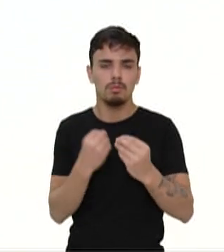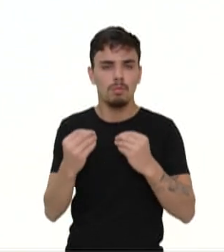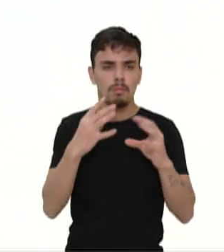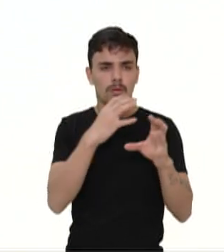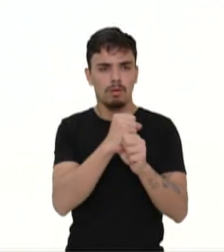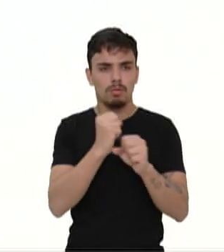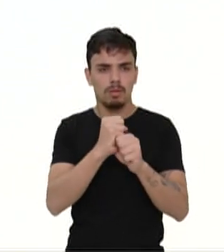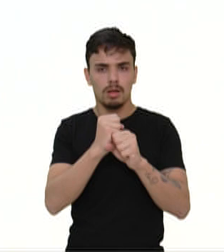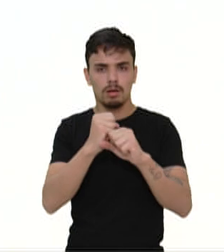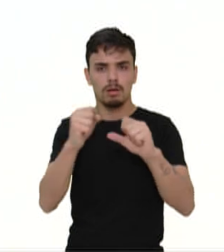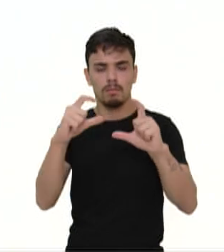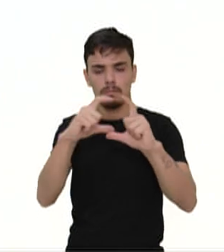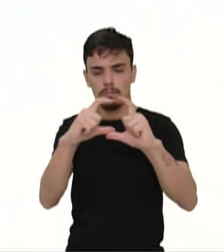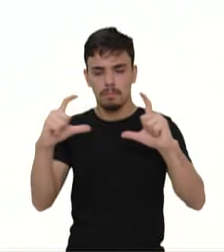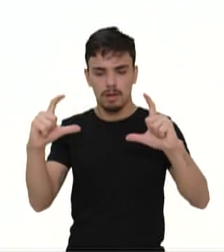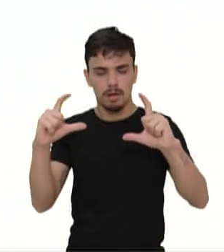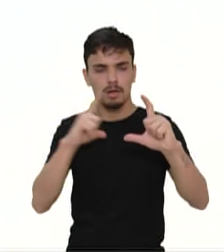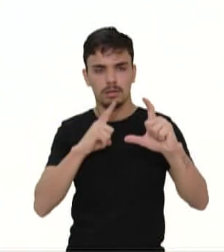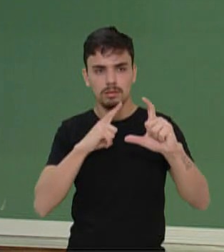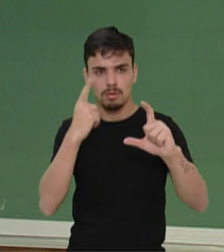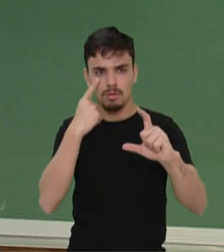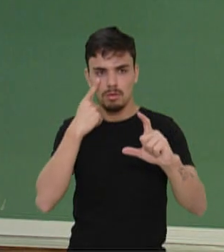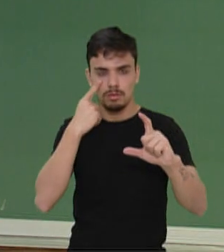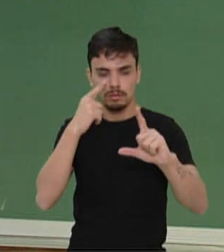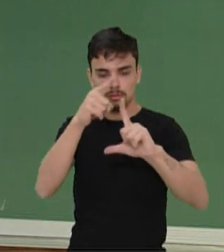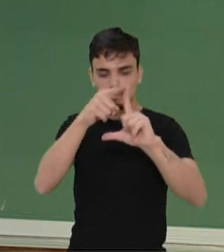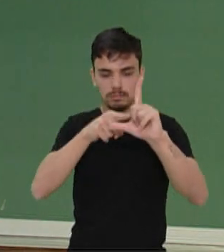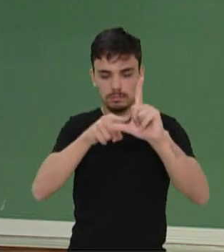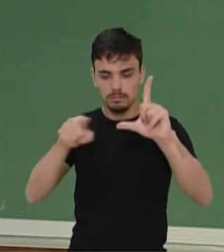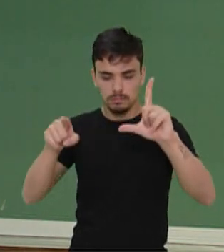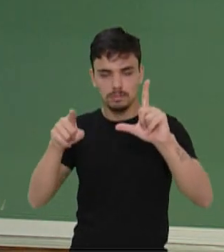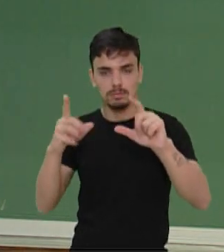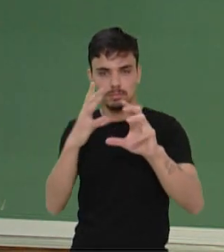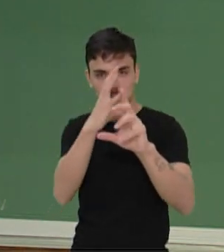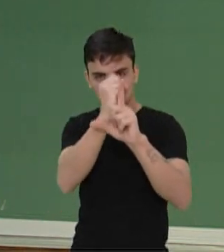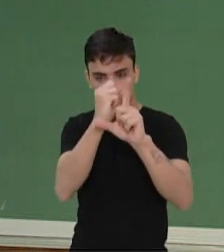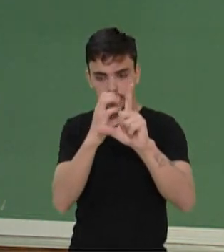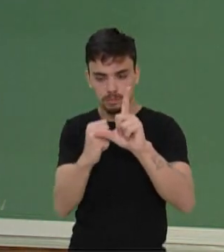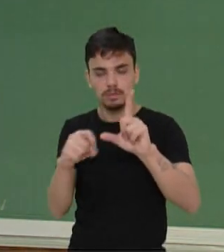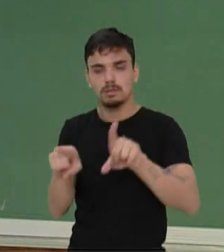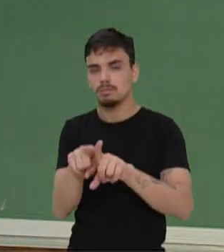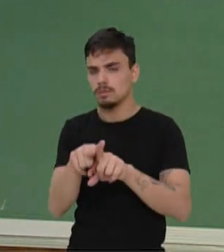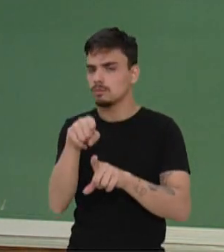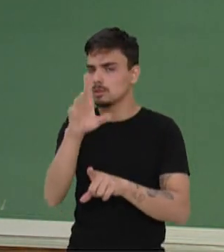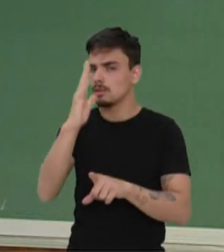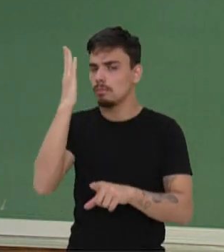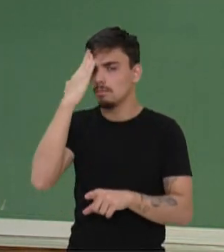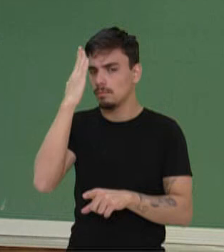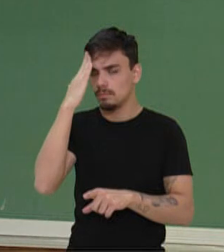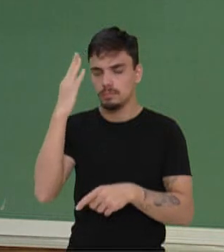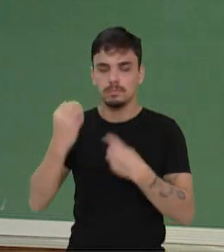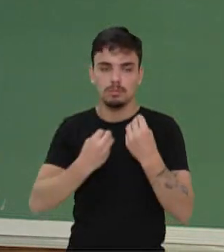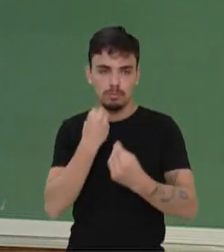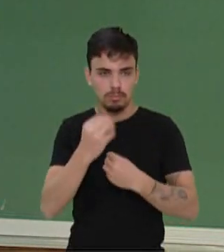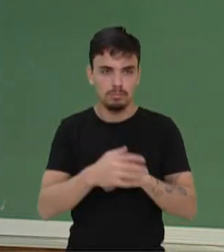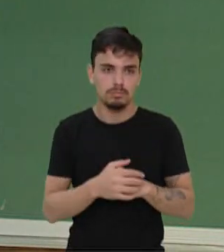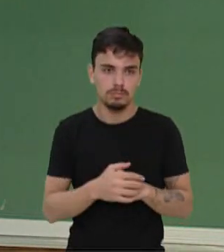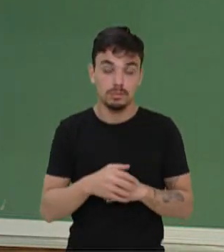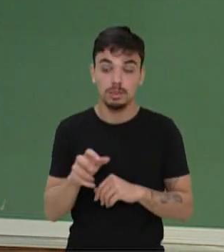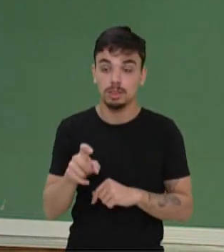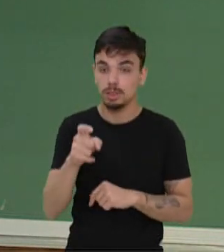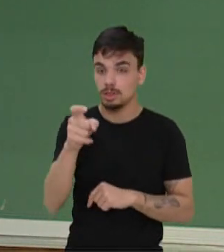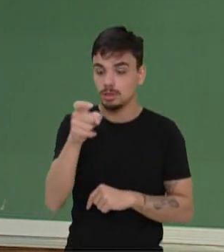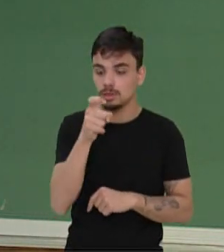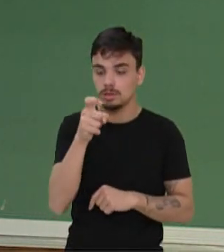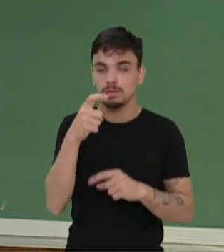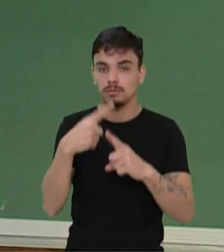vocês, basta multiplicar a largura pelo comprimento, ou base vezes a altura, do jeito que você aprendeu lá, né? O fato é que é x vezes y.